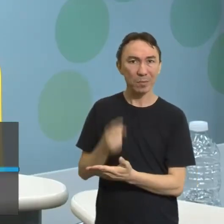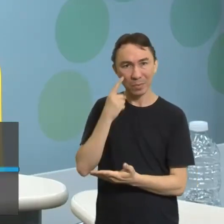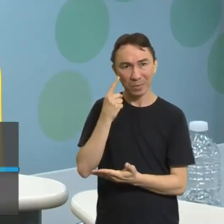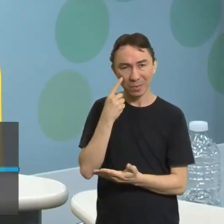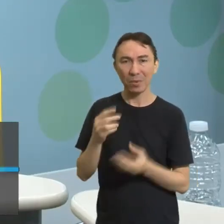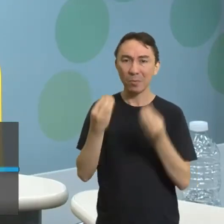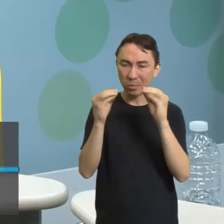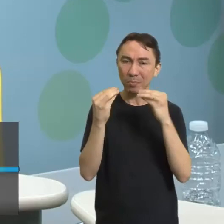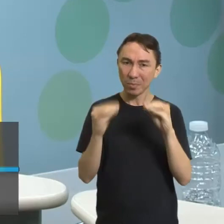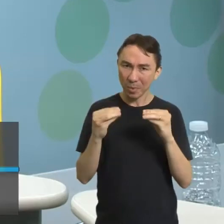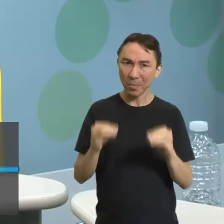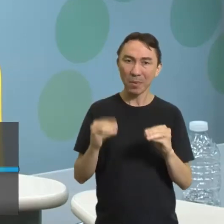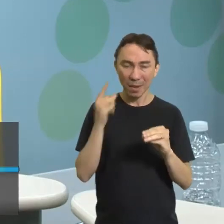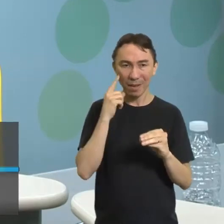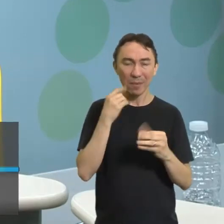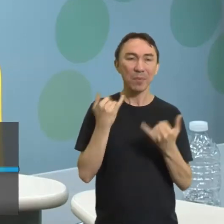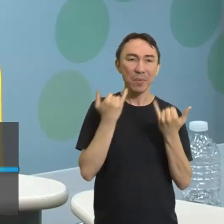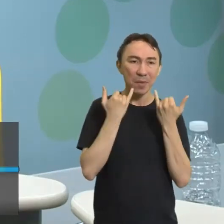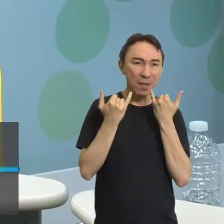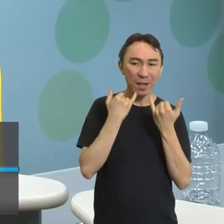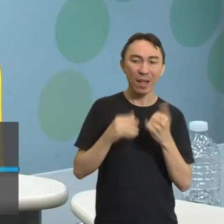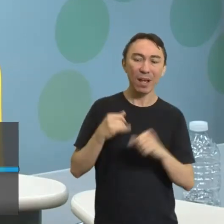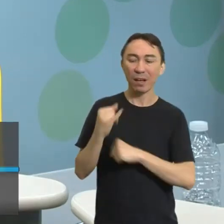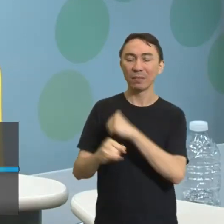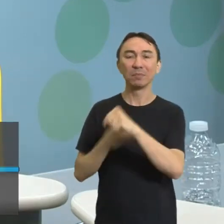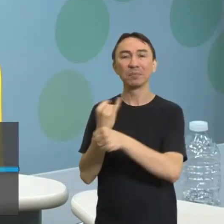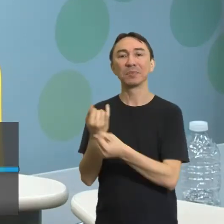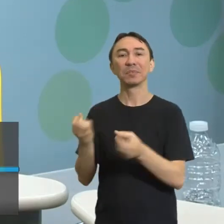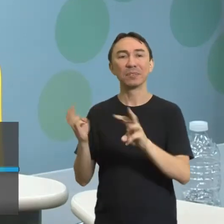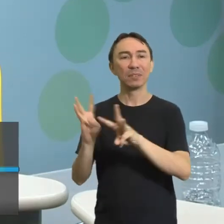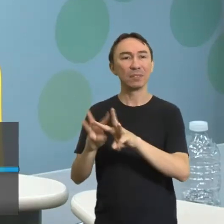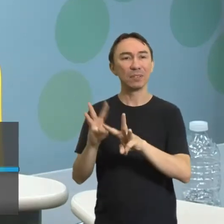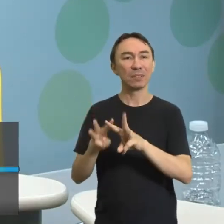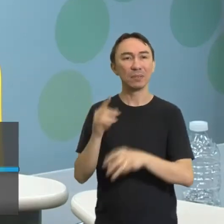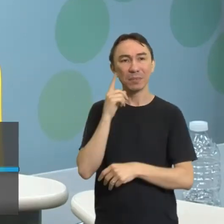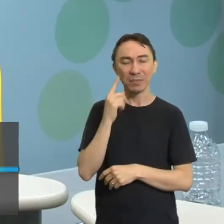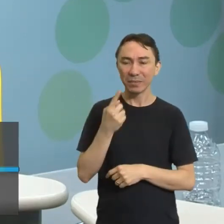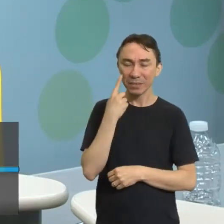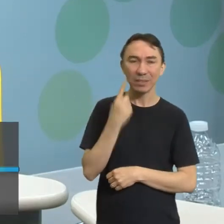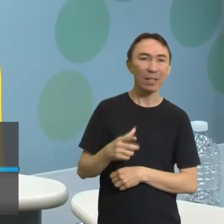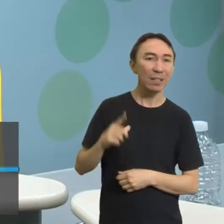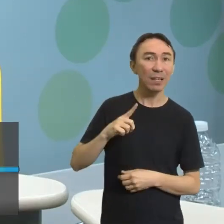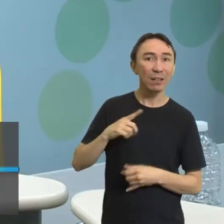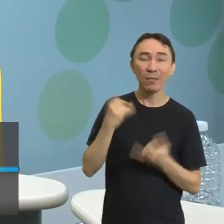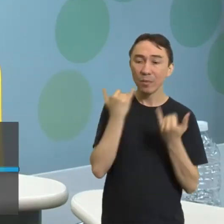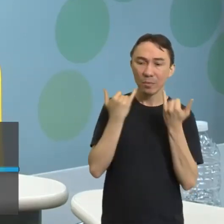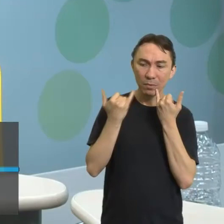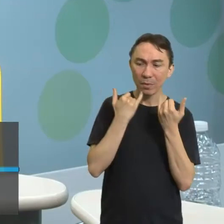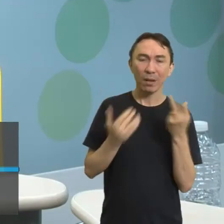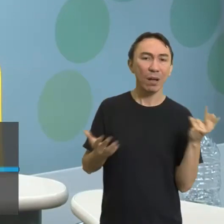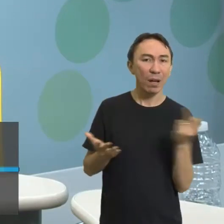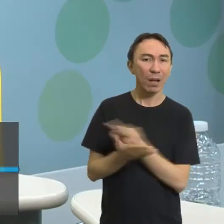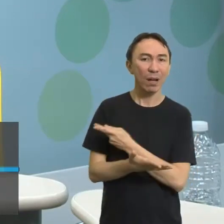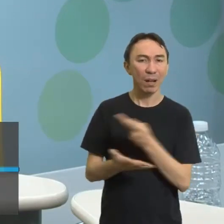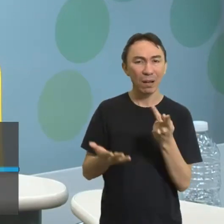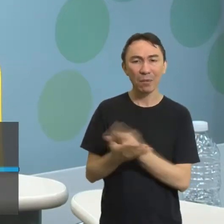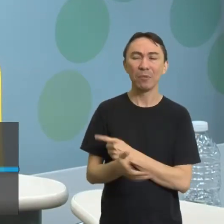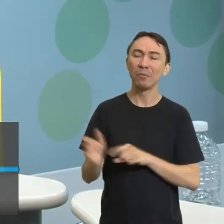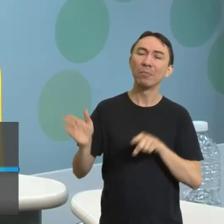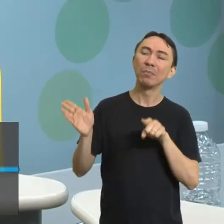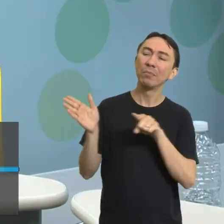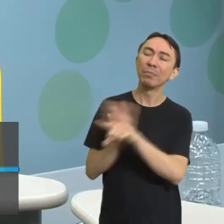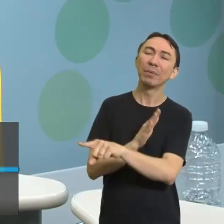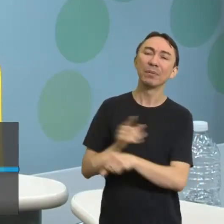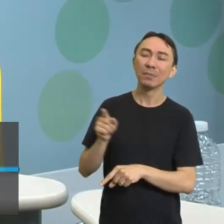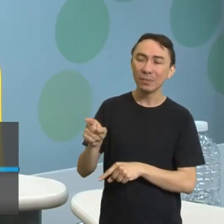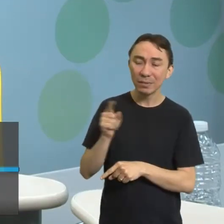colocou a referência, o site de onde ele tinha tirado, mas havia informações erradas. E aí, quando eu fui questioná-lo, eu falei assim: olha, isso